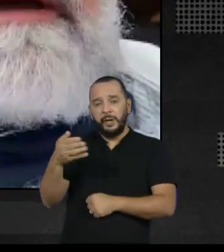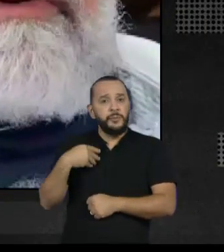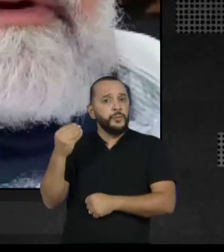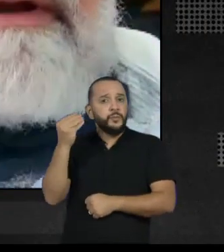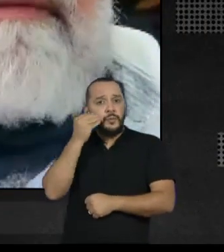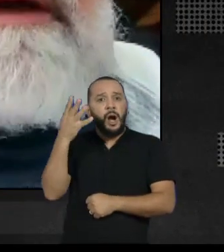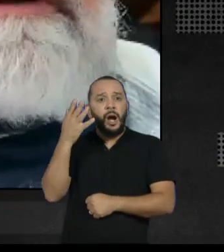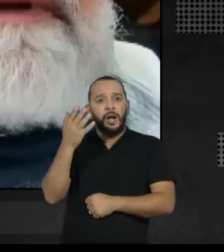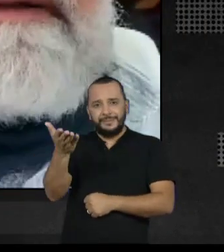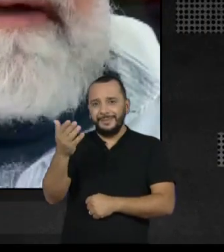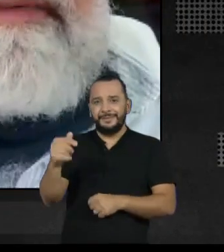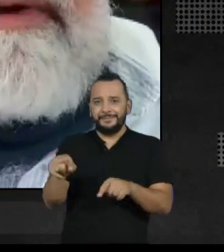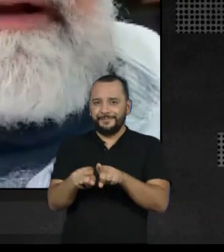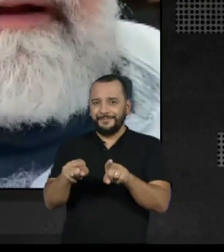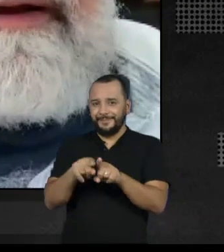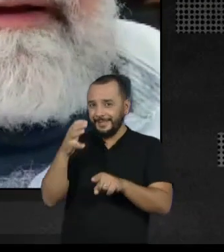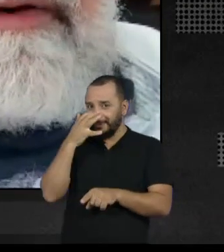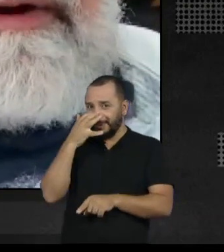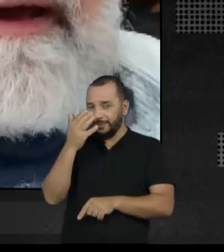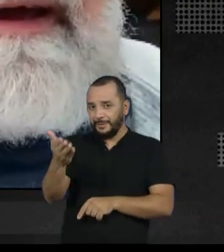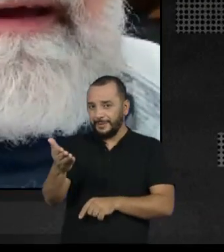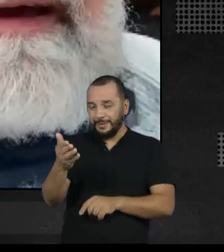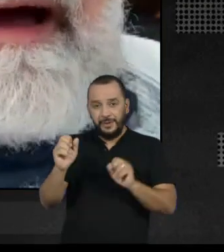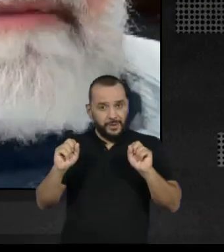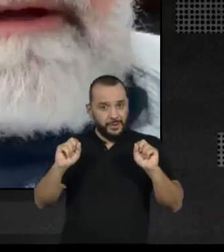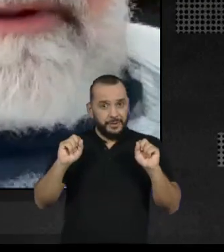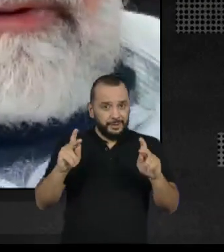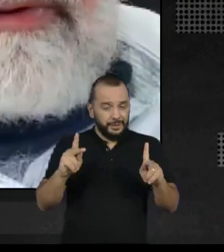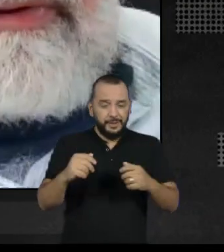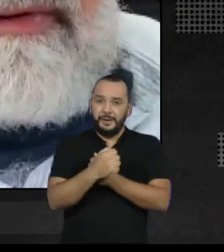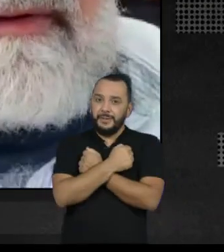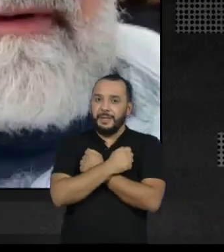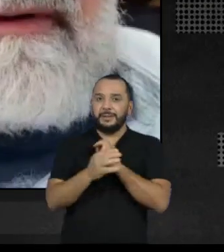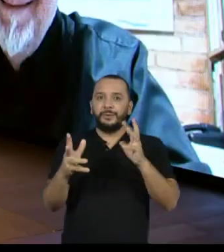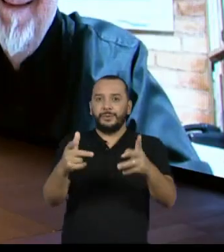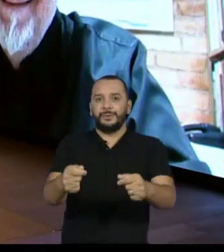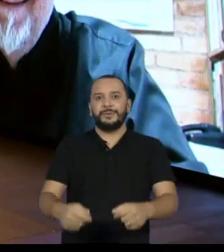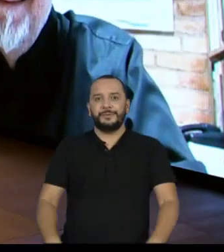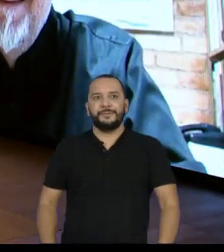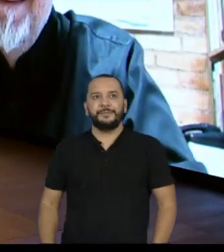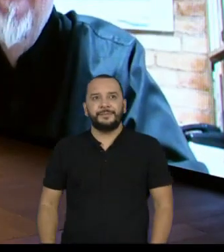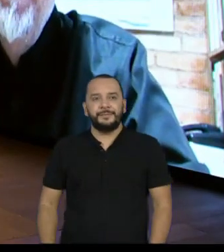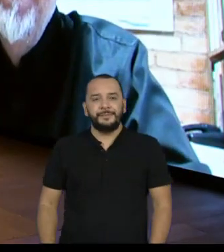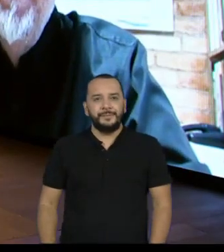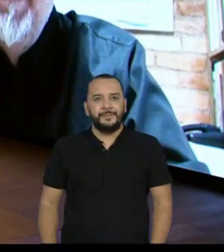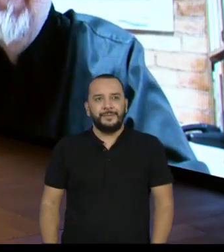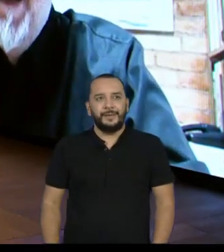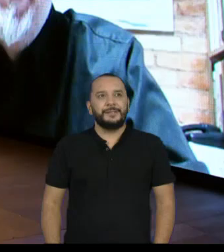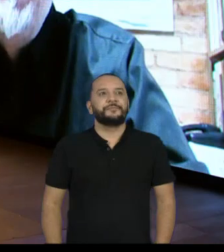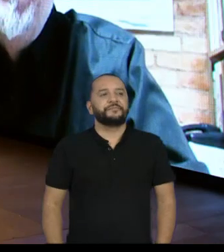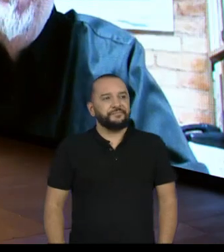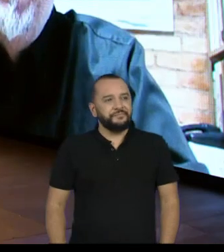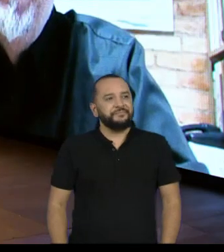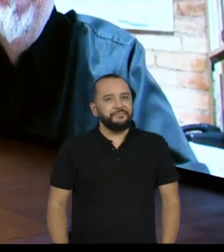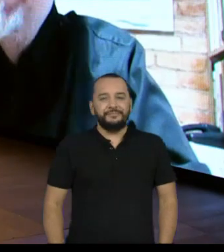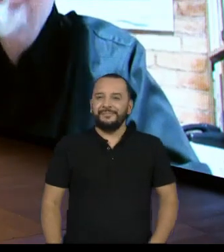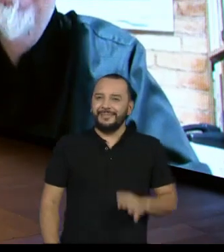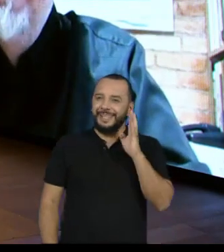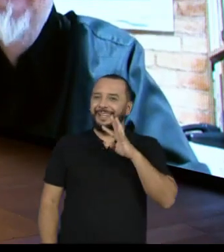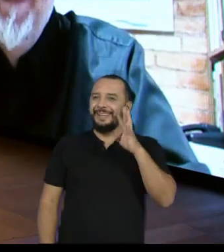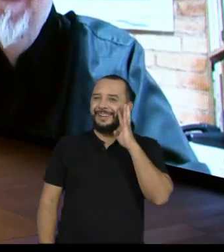perguntas, enfim. E é um grande amigo, uma pessoa que, se eu precisar, eu sei que está aí, e é uma pessoa que eu admiro